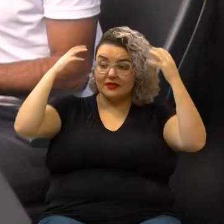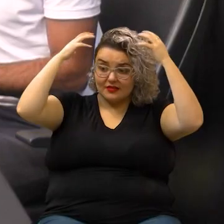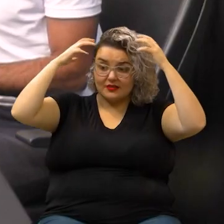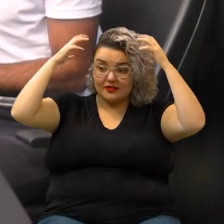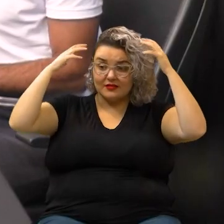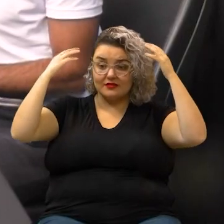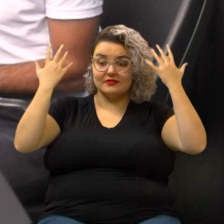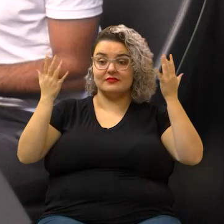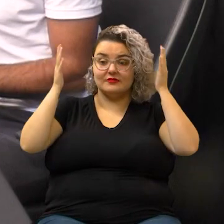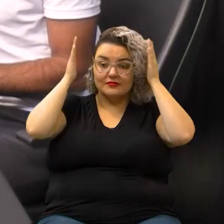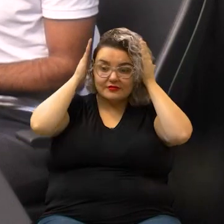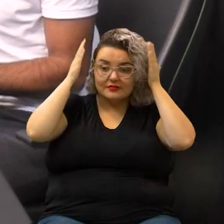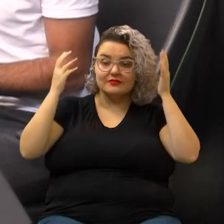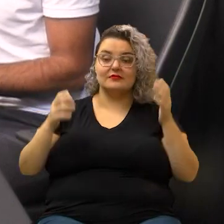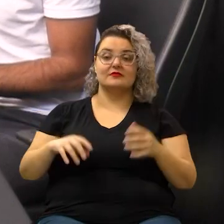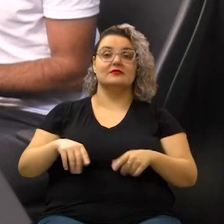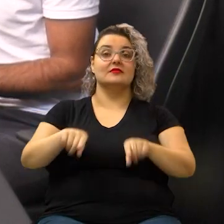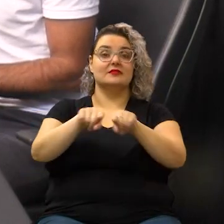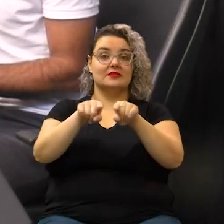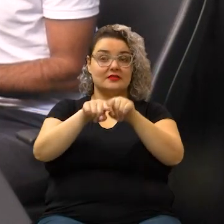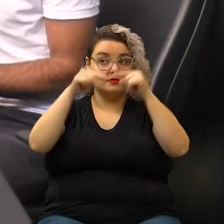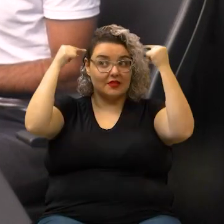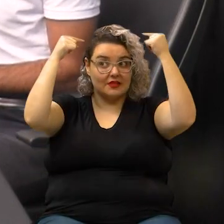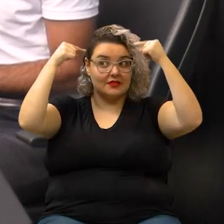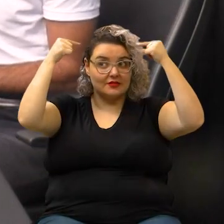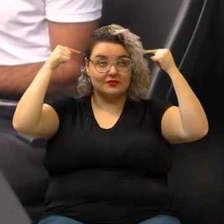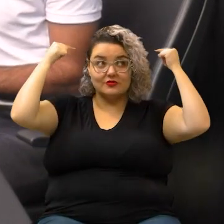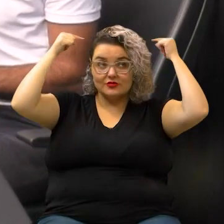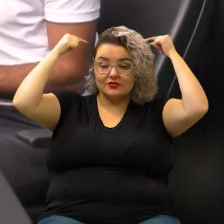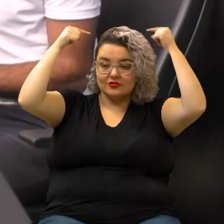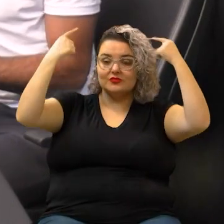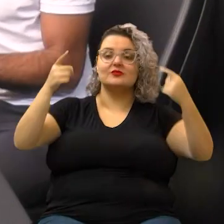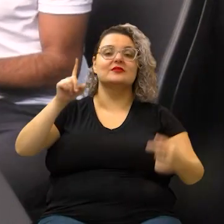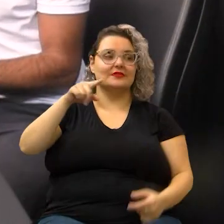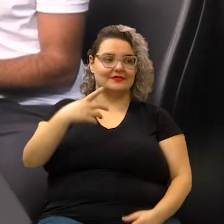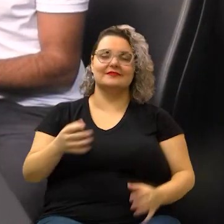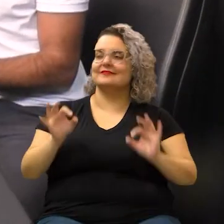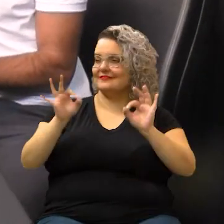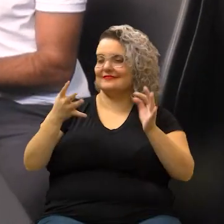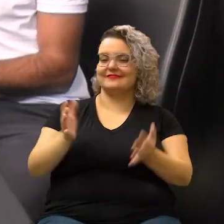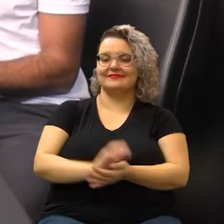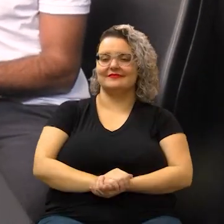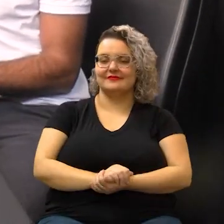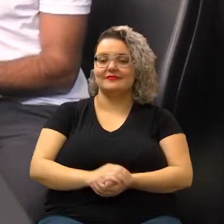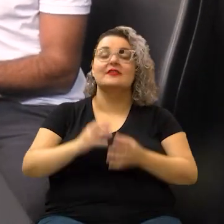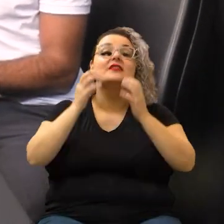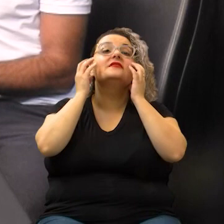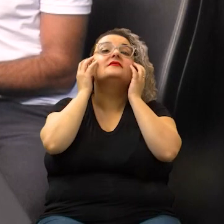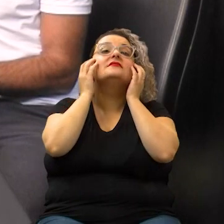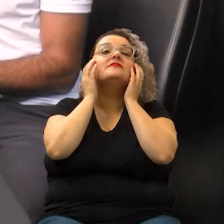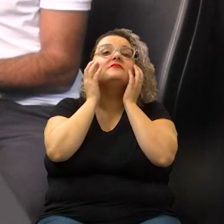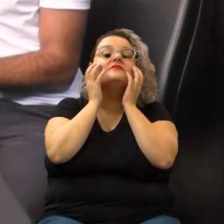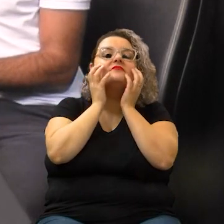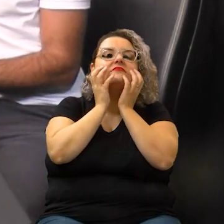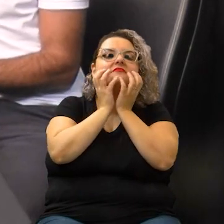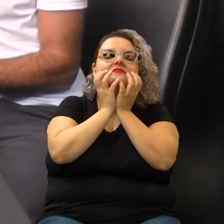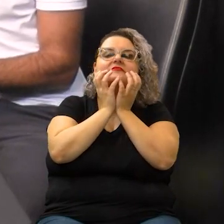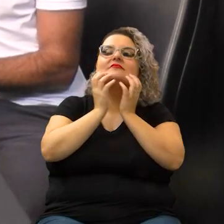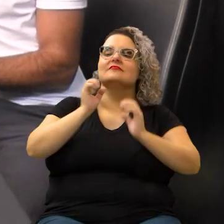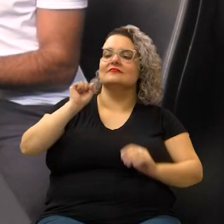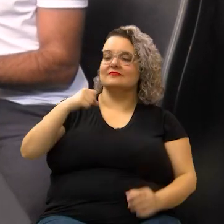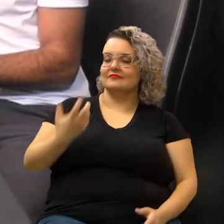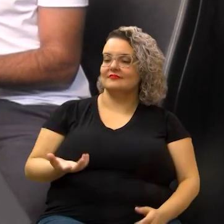tá ótimo. Cabelo curto, cabelo né? Curto, também encaracolado. Encaracolado, é isso aí. Isso aí. Ah, tem barba cerrada. Tem